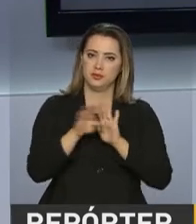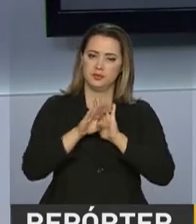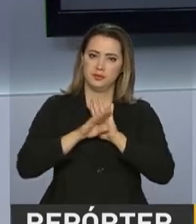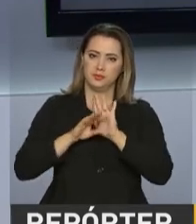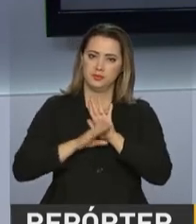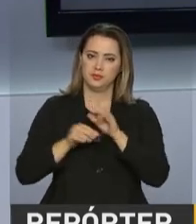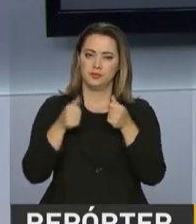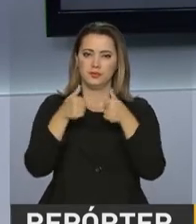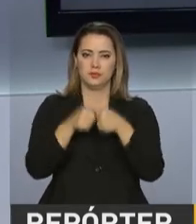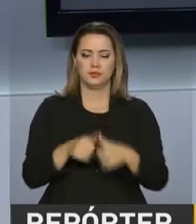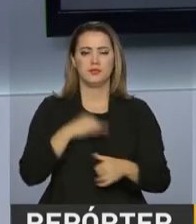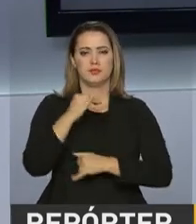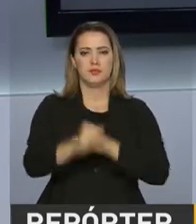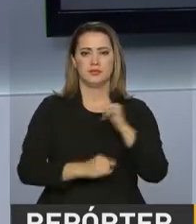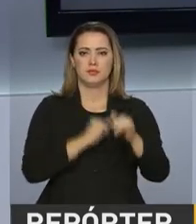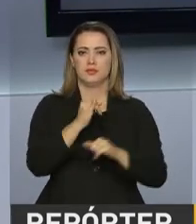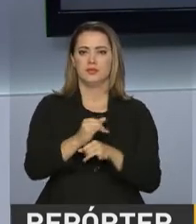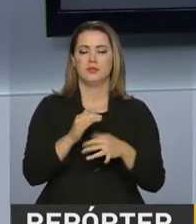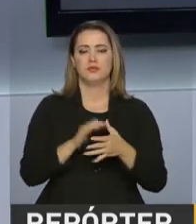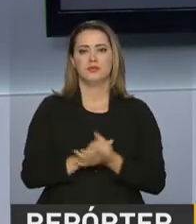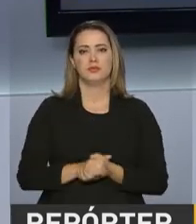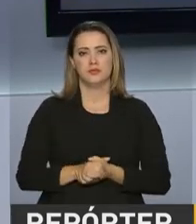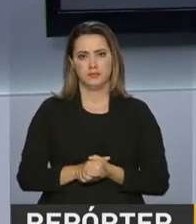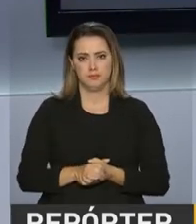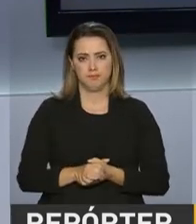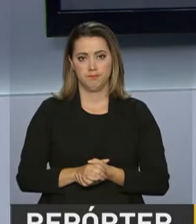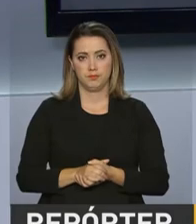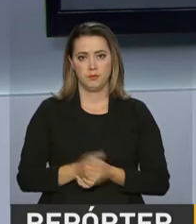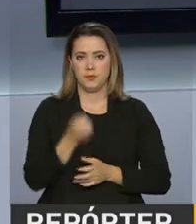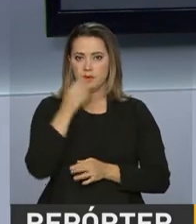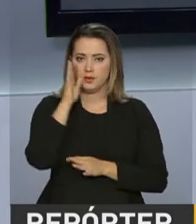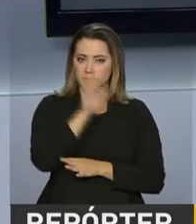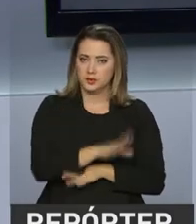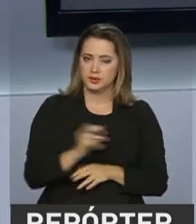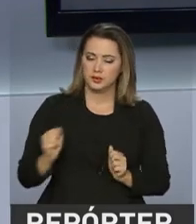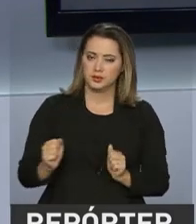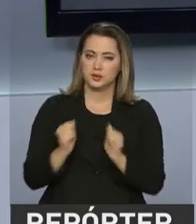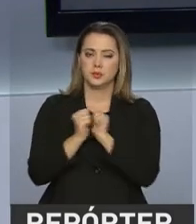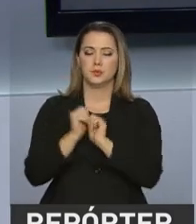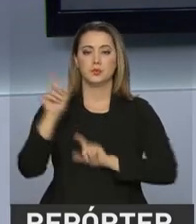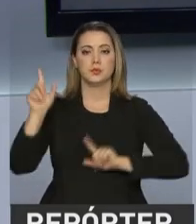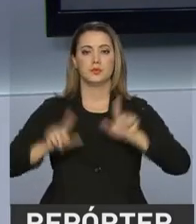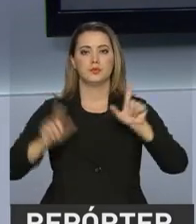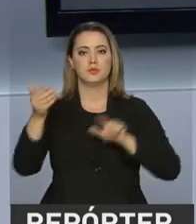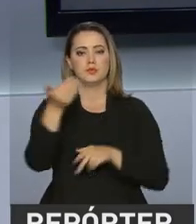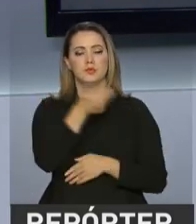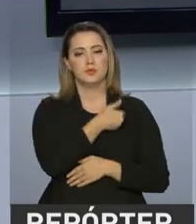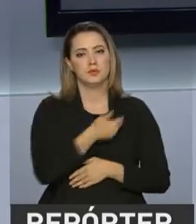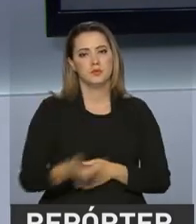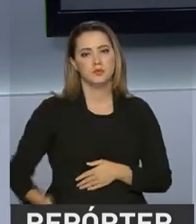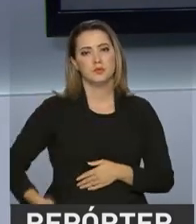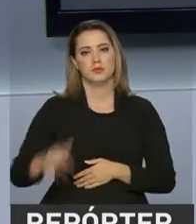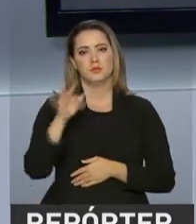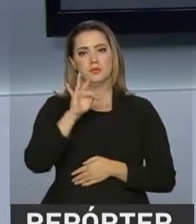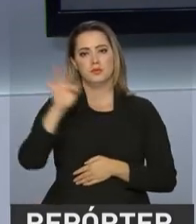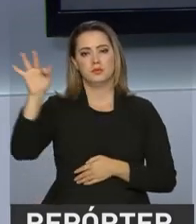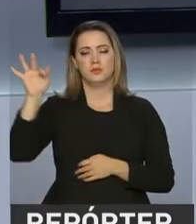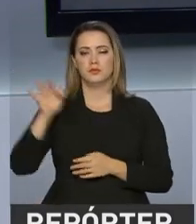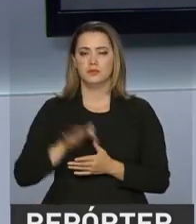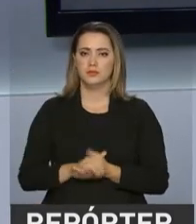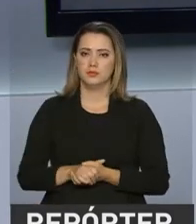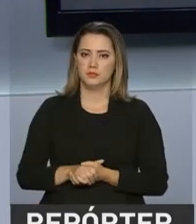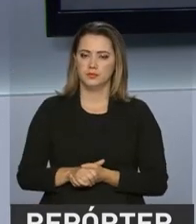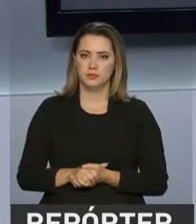youtube e toda a nossa programação está disponível na internet uma boa tarde pra você e continue com a gente aqui na nbr a tv